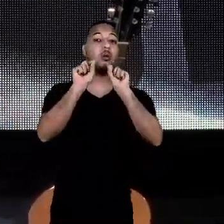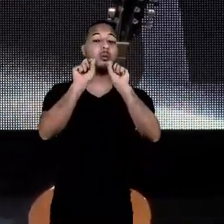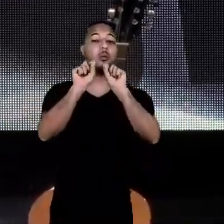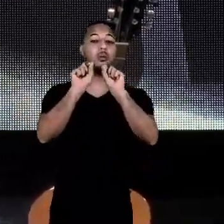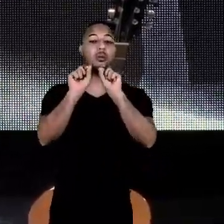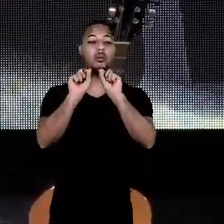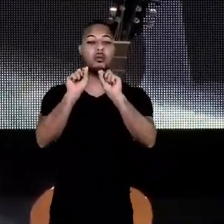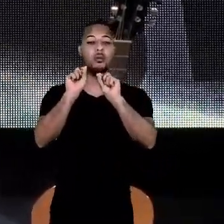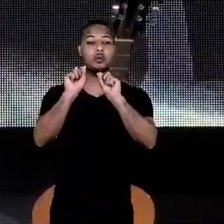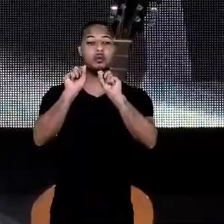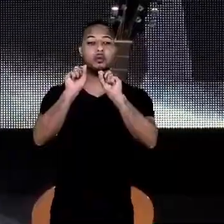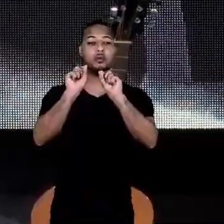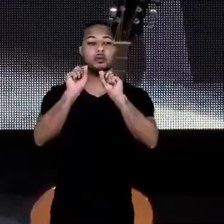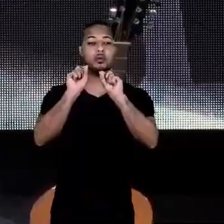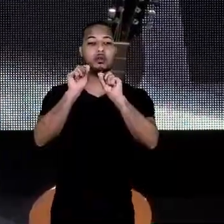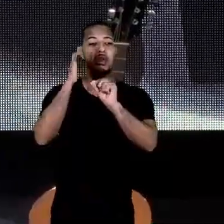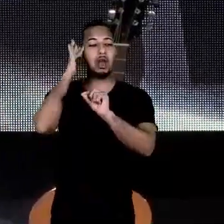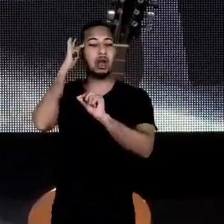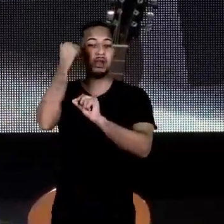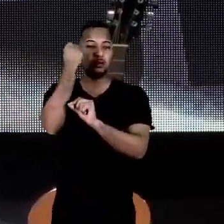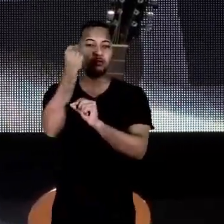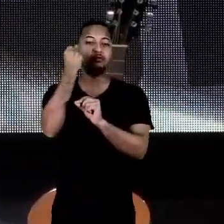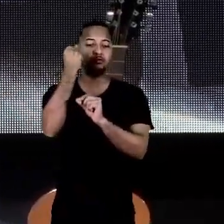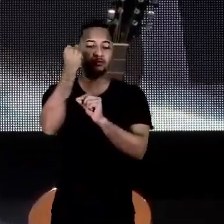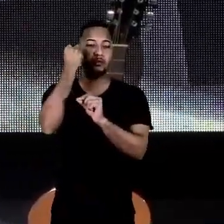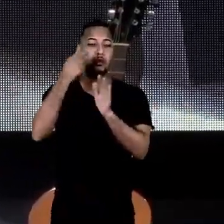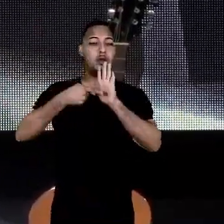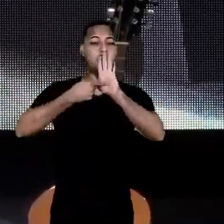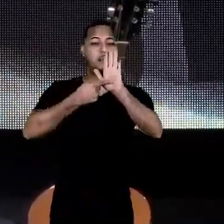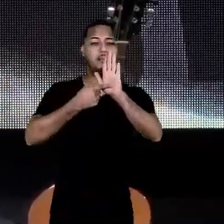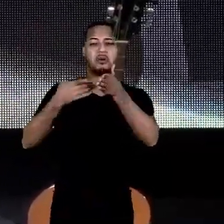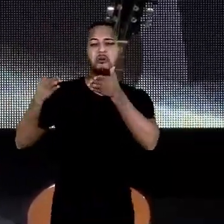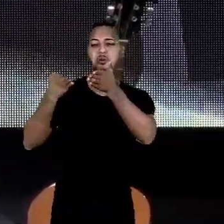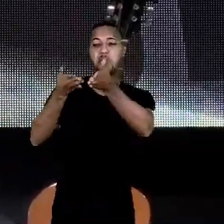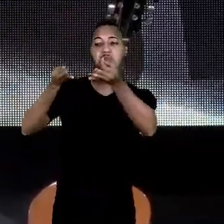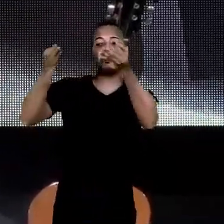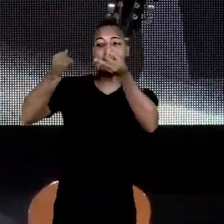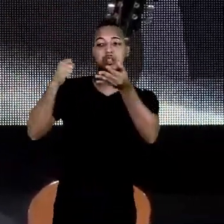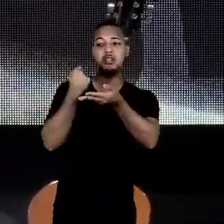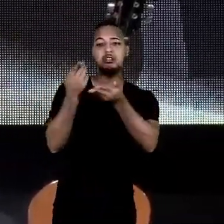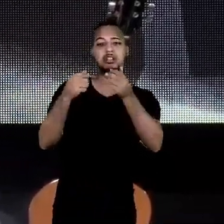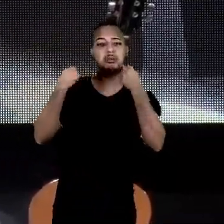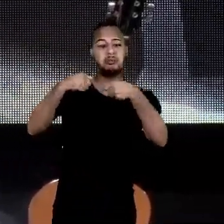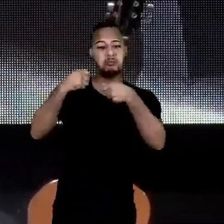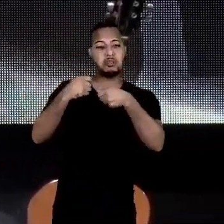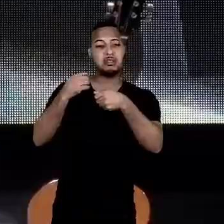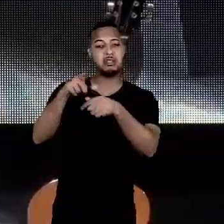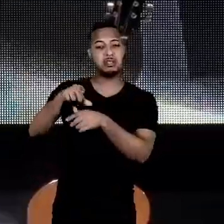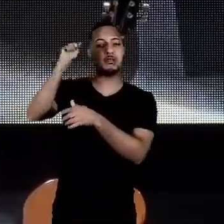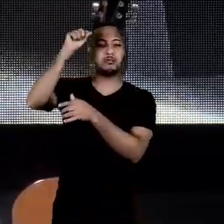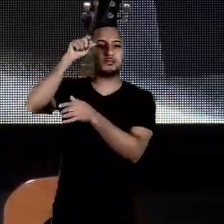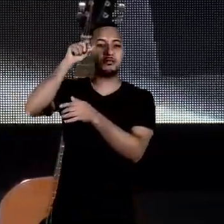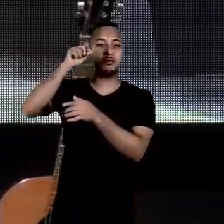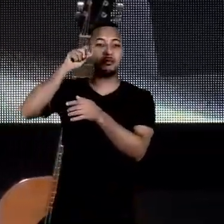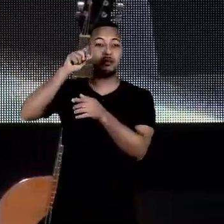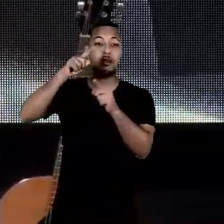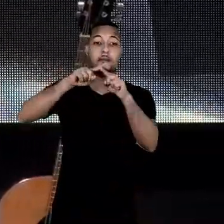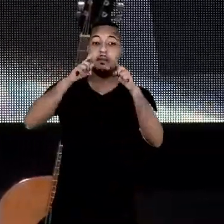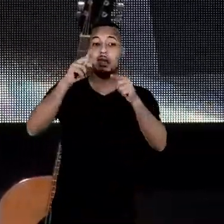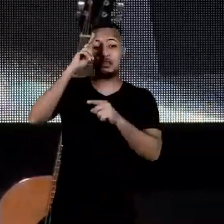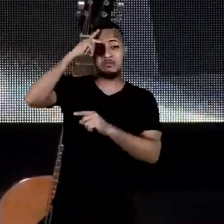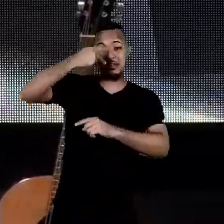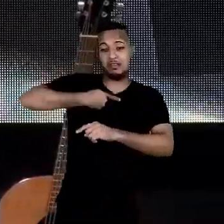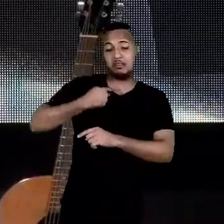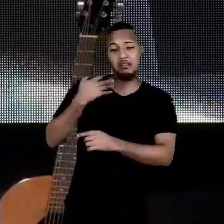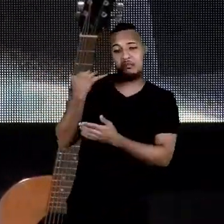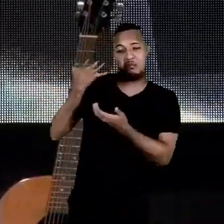a solução. Jesus mostra o caminho que nós temos que seguir. Às vezes somos nós que não queremos